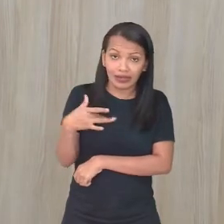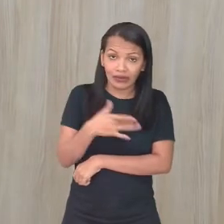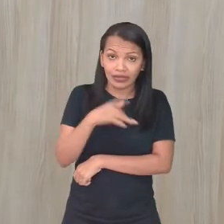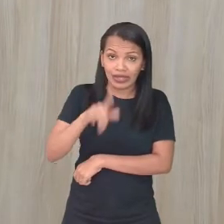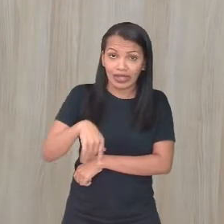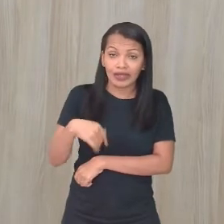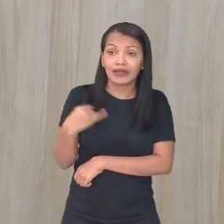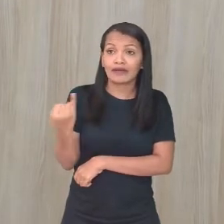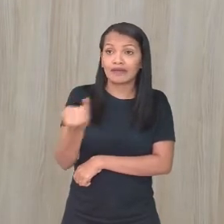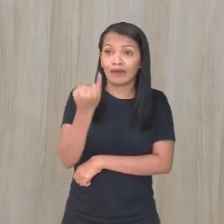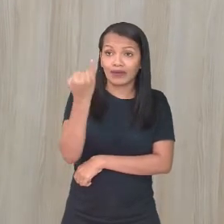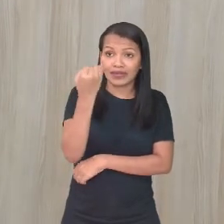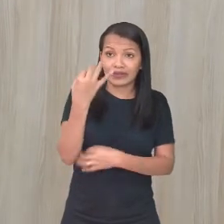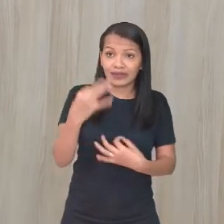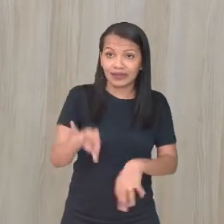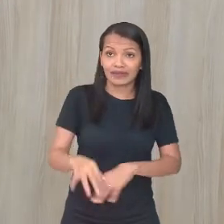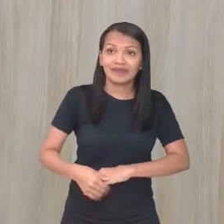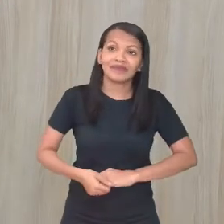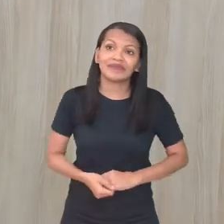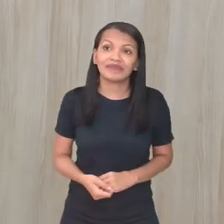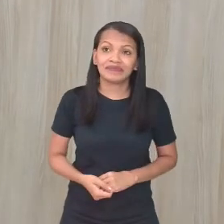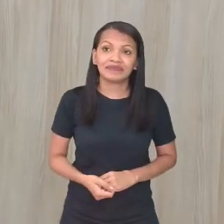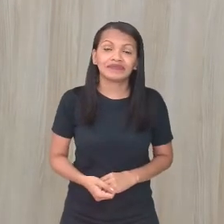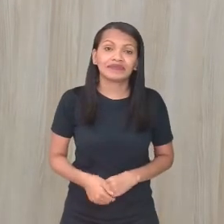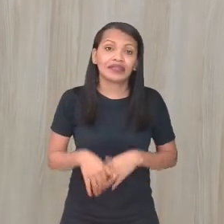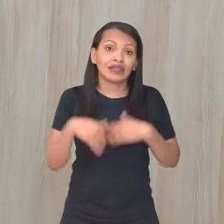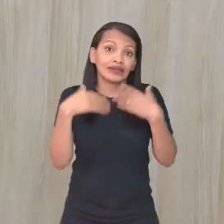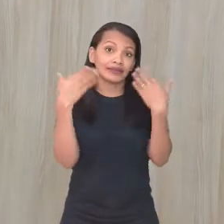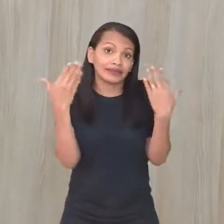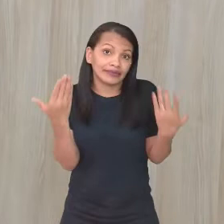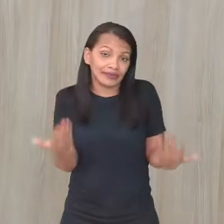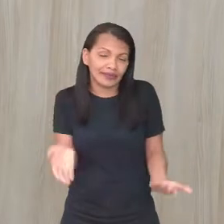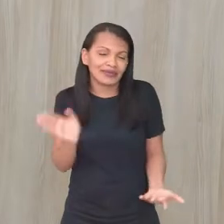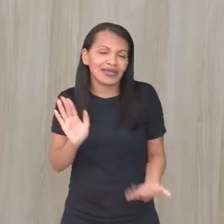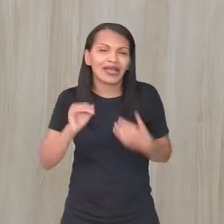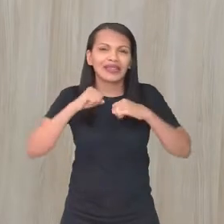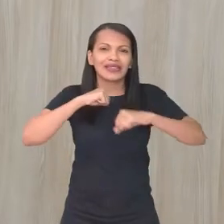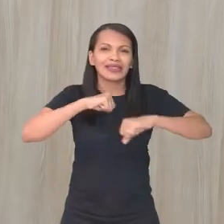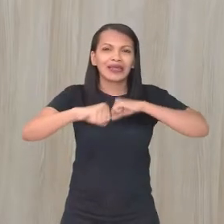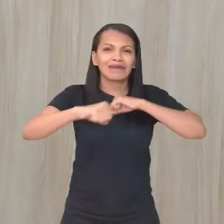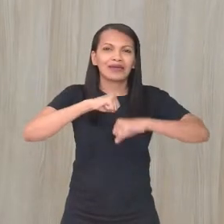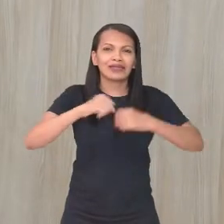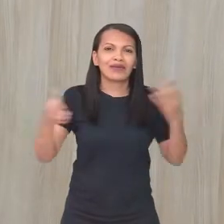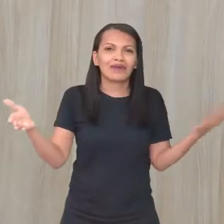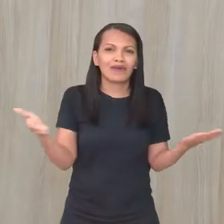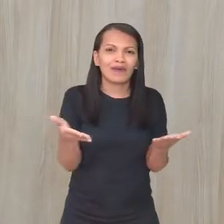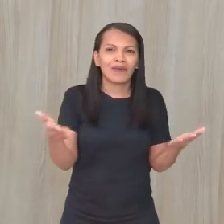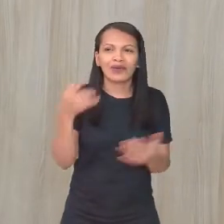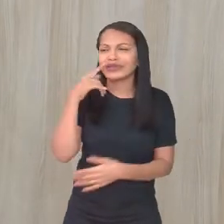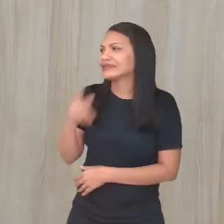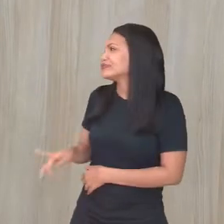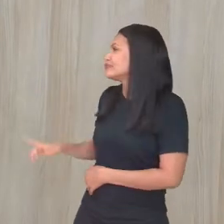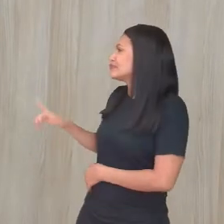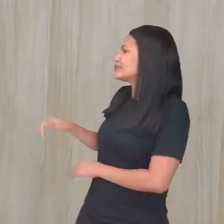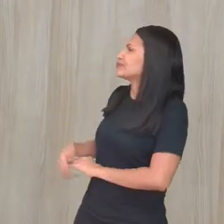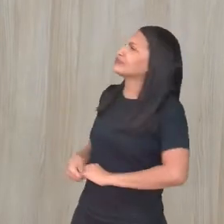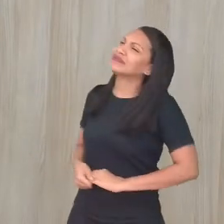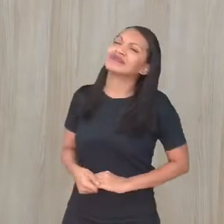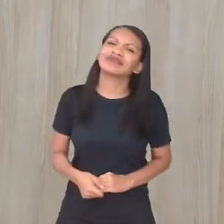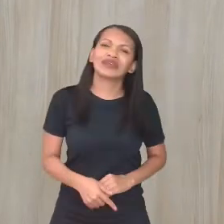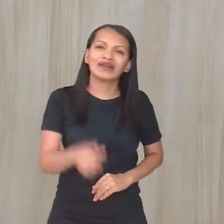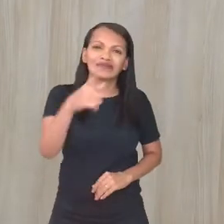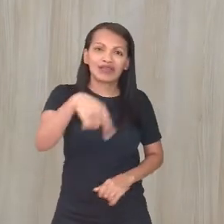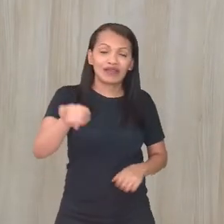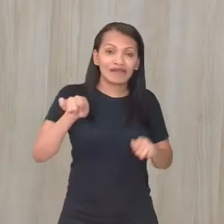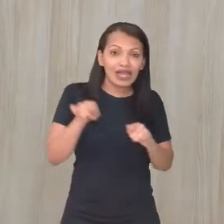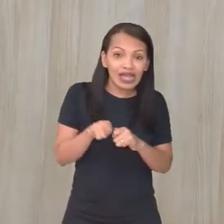importante, tá? Então, diante do que a gente debateu hoje, deixo para vocês essa sugestão de atividade. Vocês vão